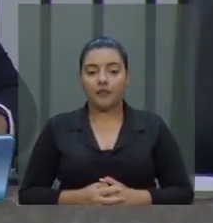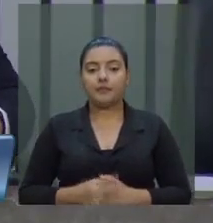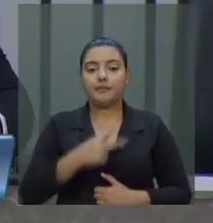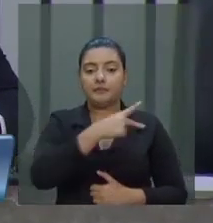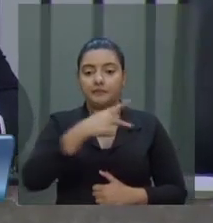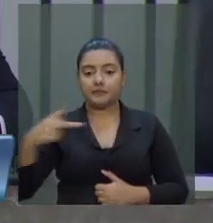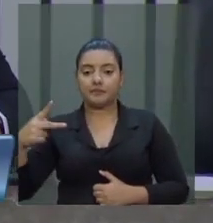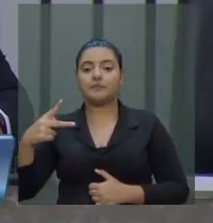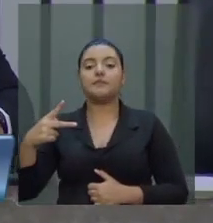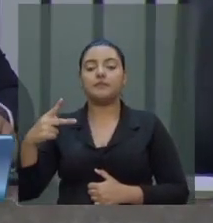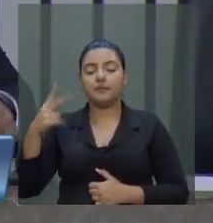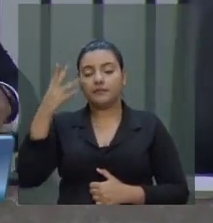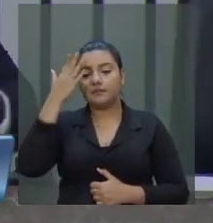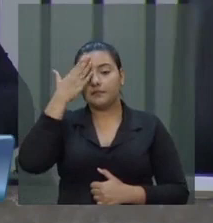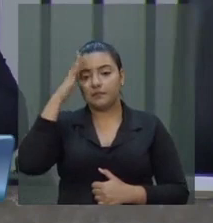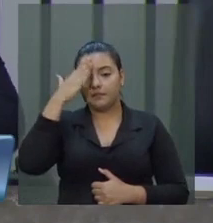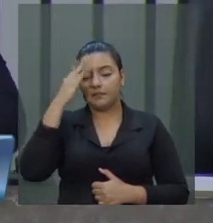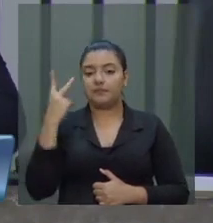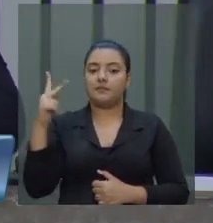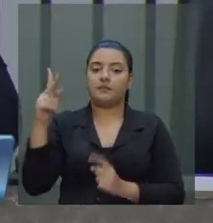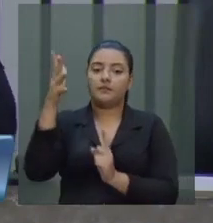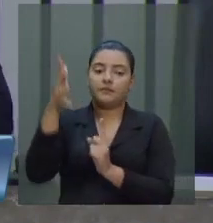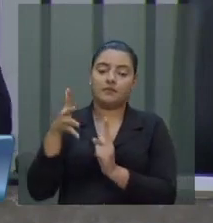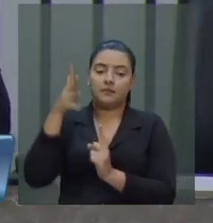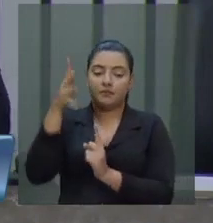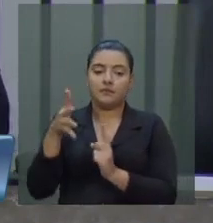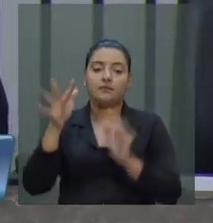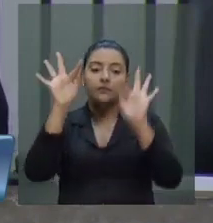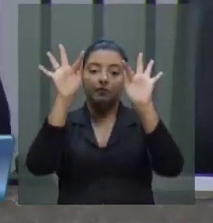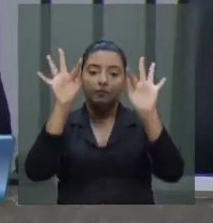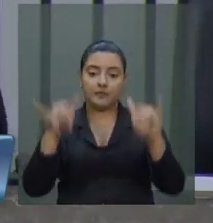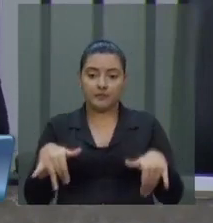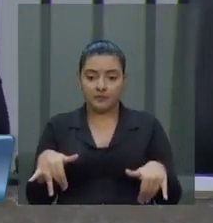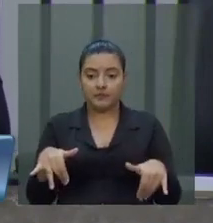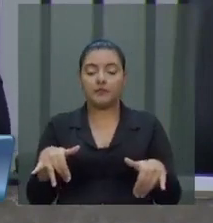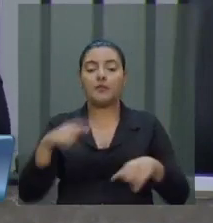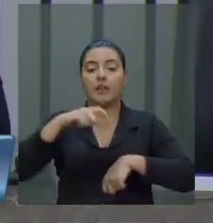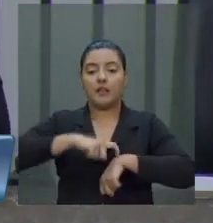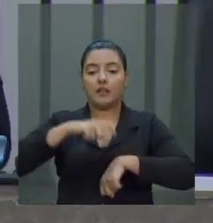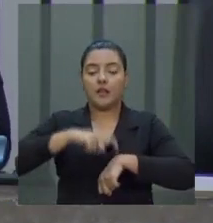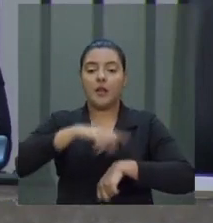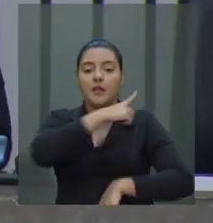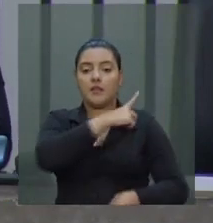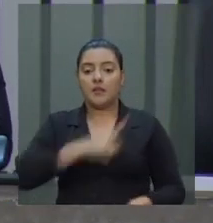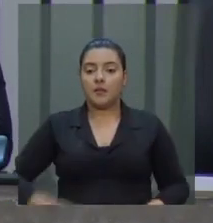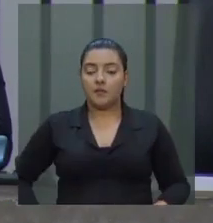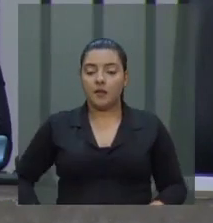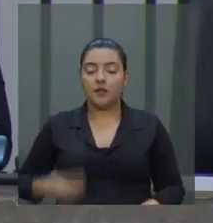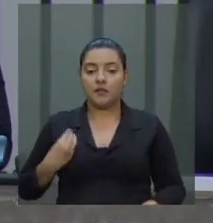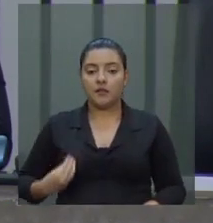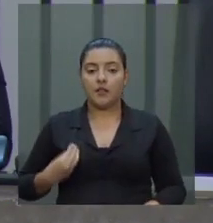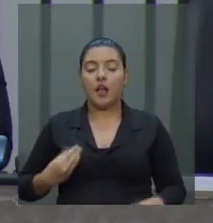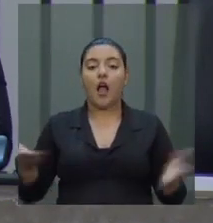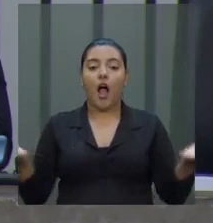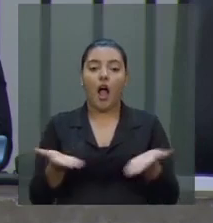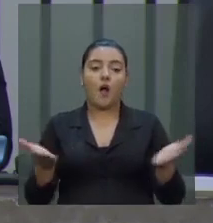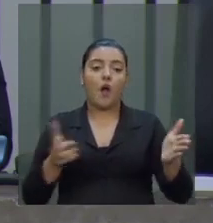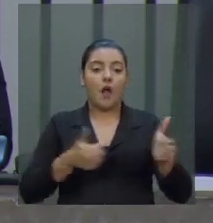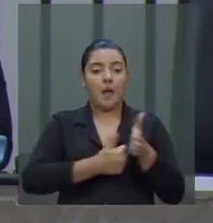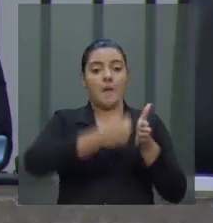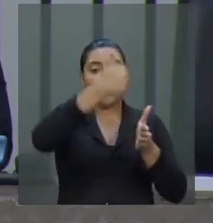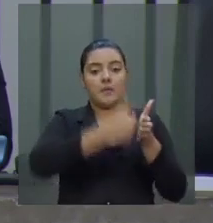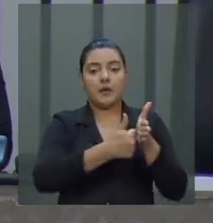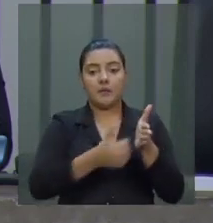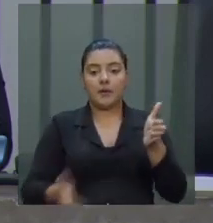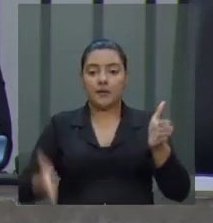A mesa toma ciência e, encerrado o tempo do deputado Renato Rosendo, fica encerrado o primeiro